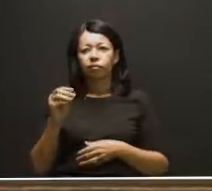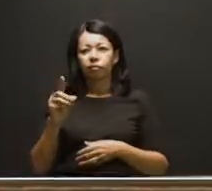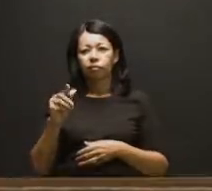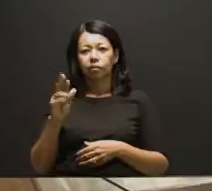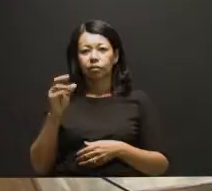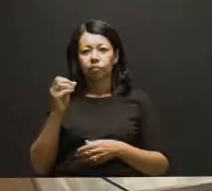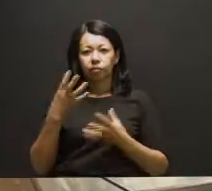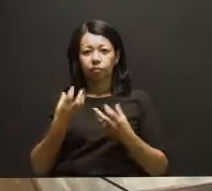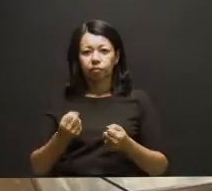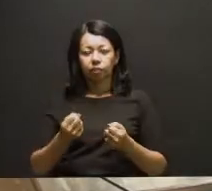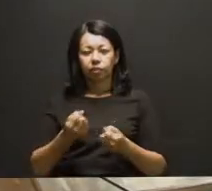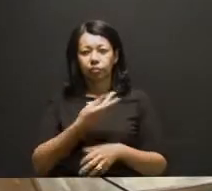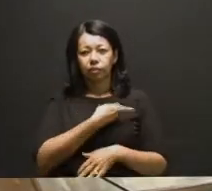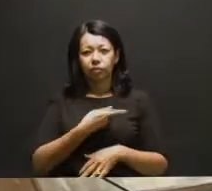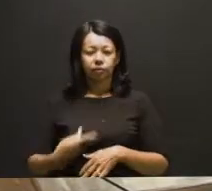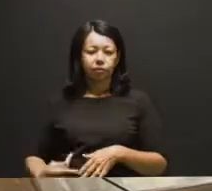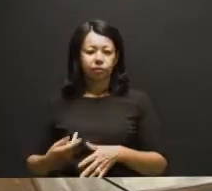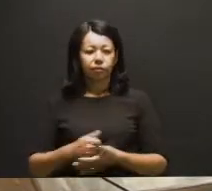presidência